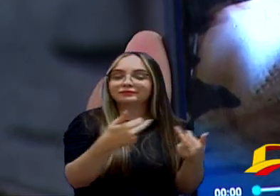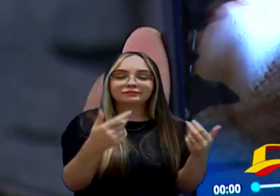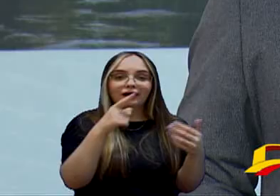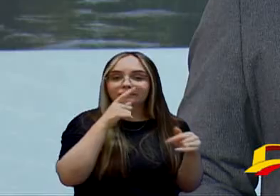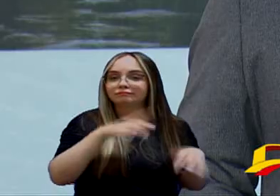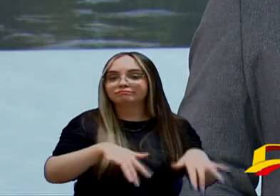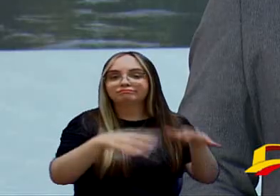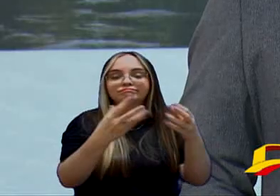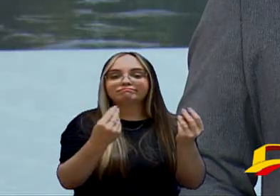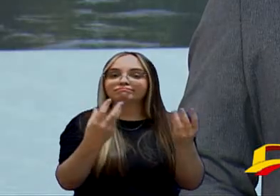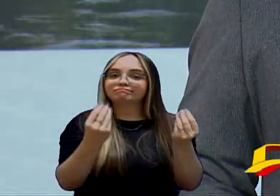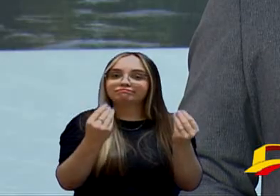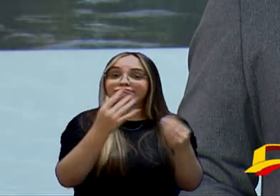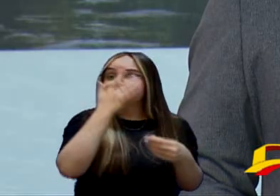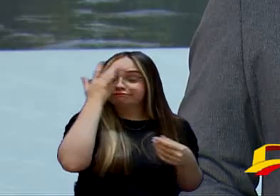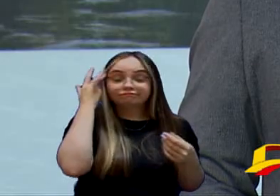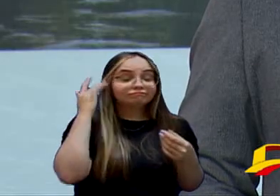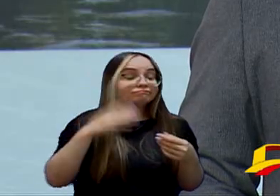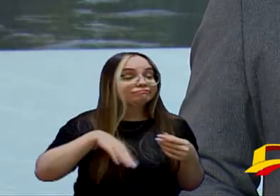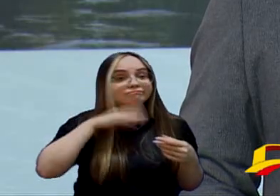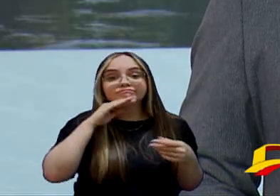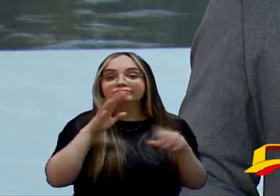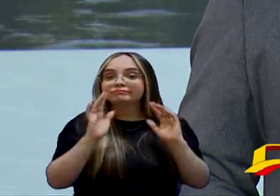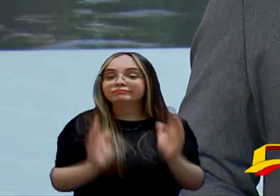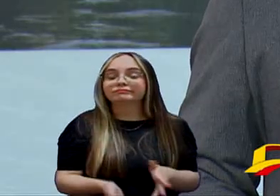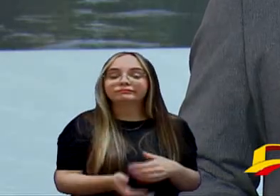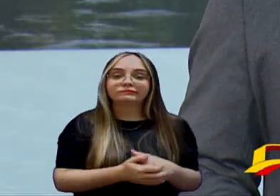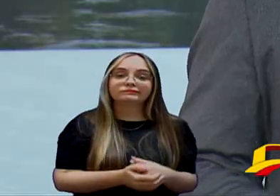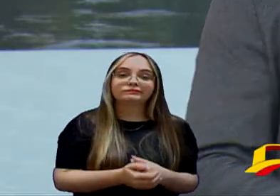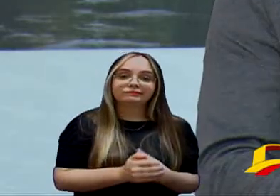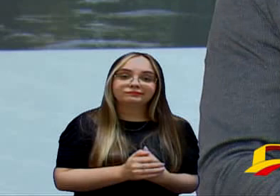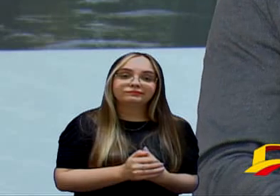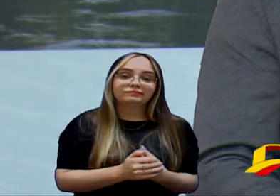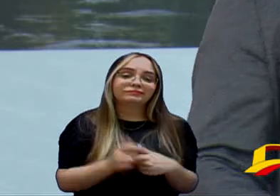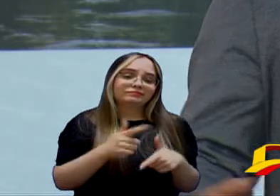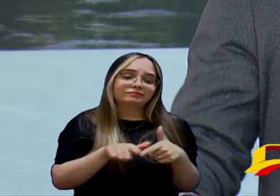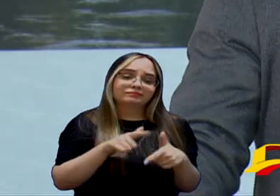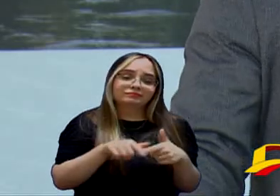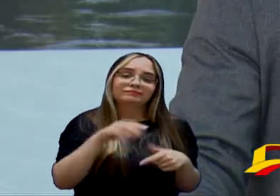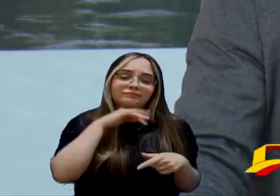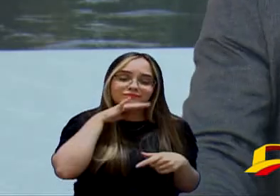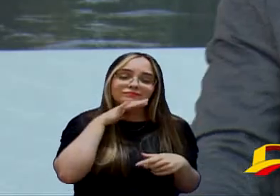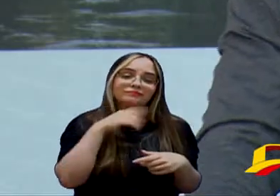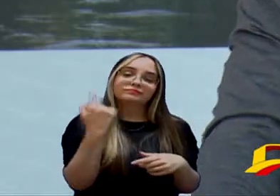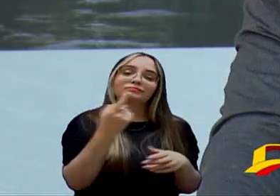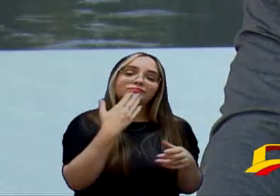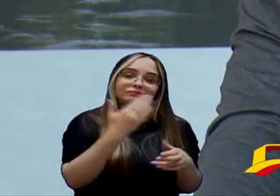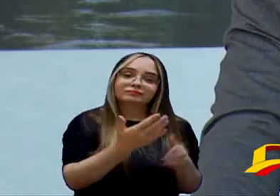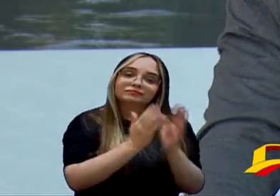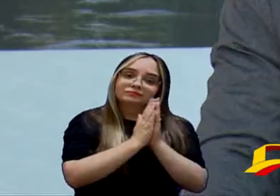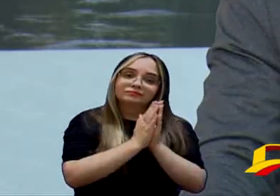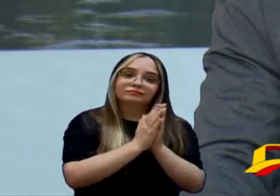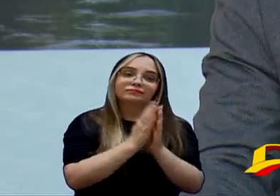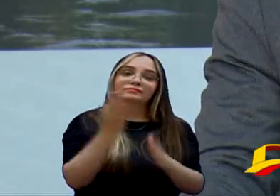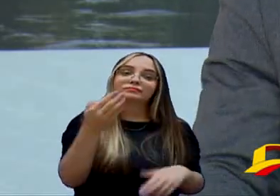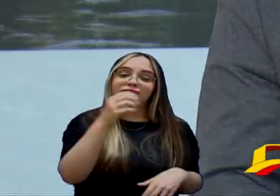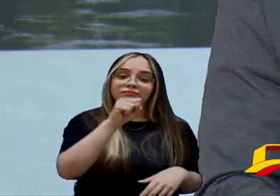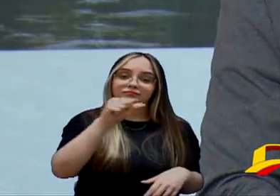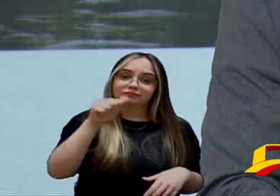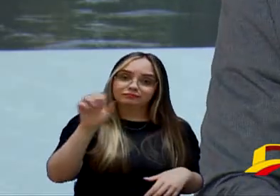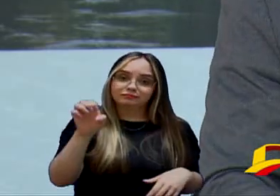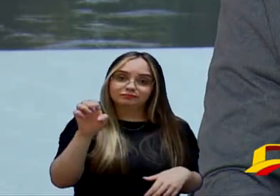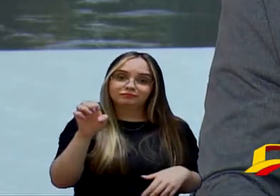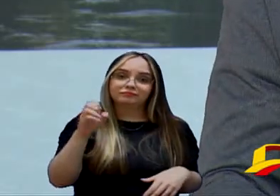absurdo e a população ali não aguenta mais conviver com essa com essa com esse problema então a gente perde que realmente sai